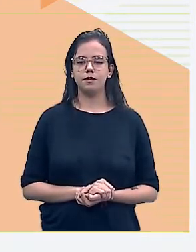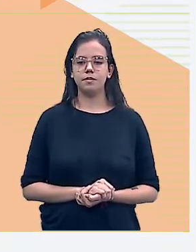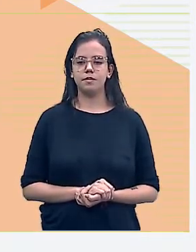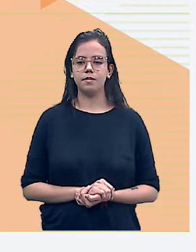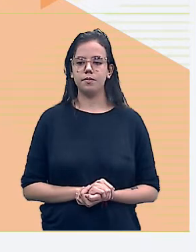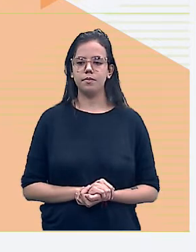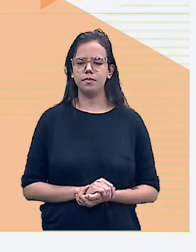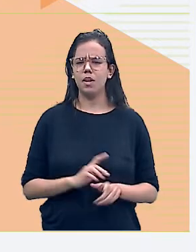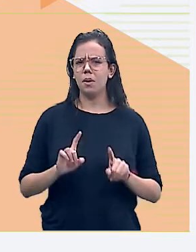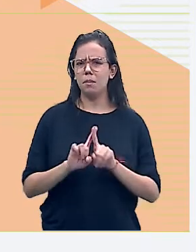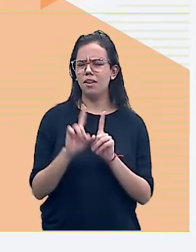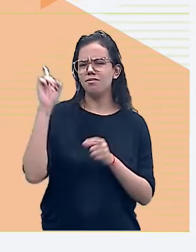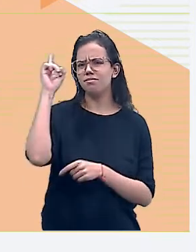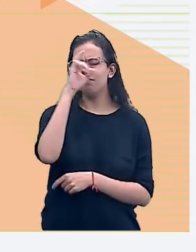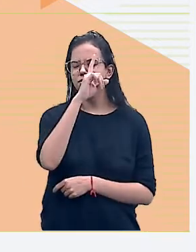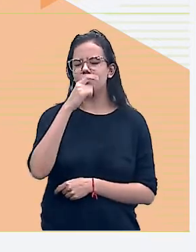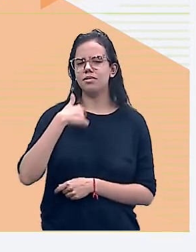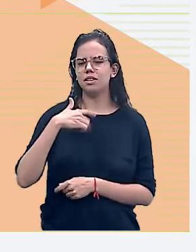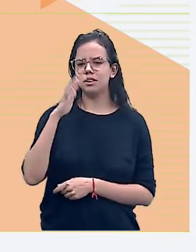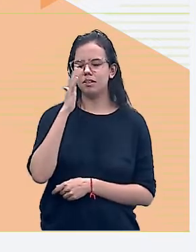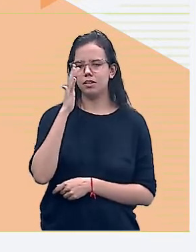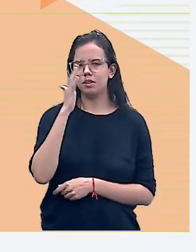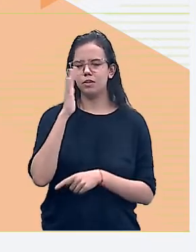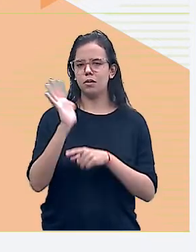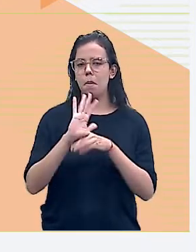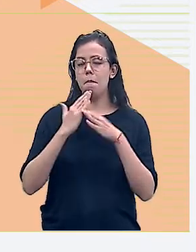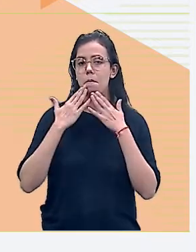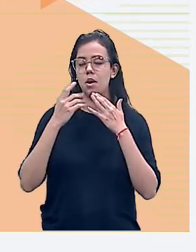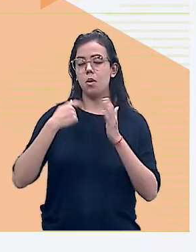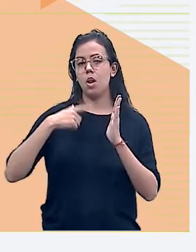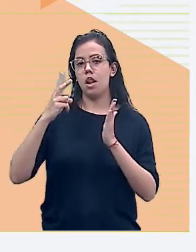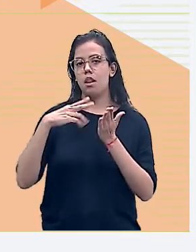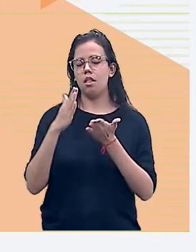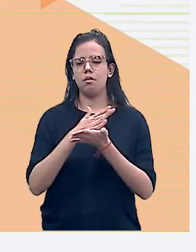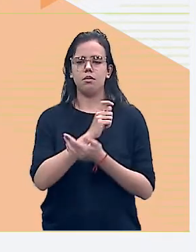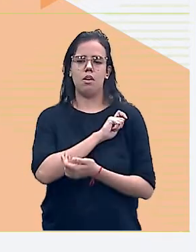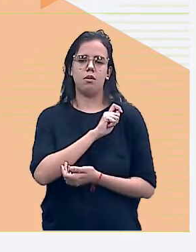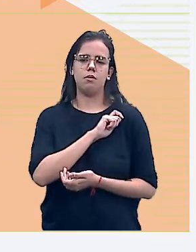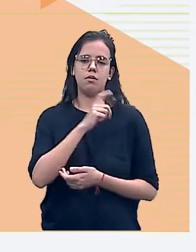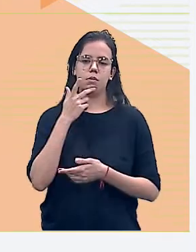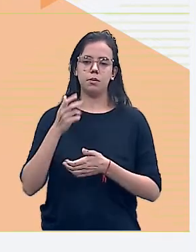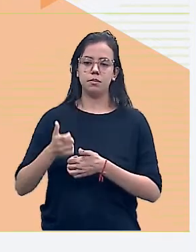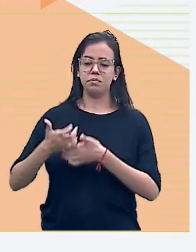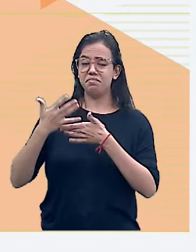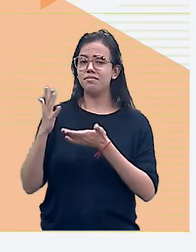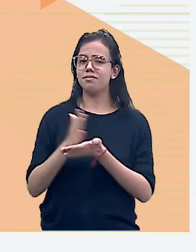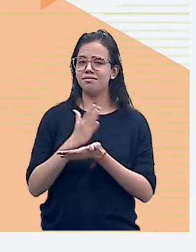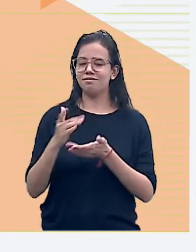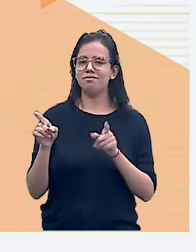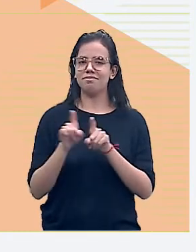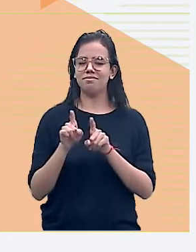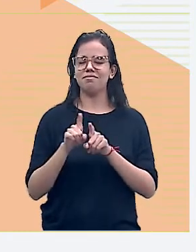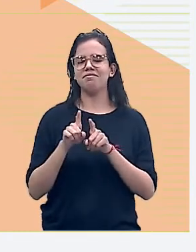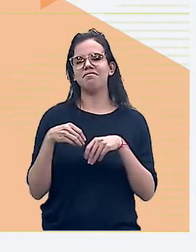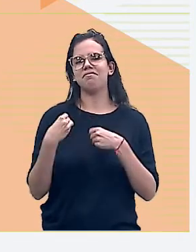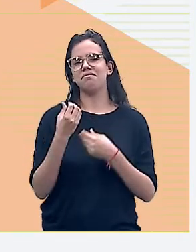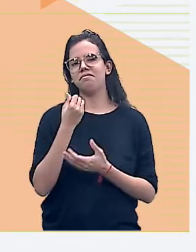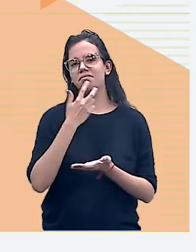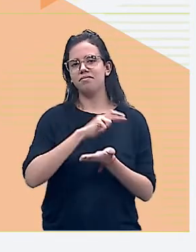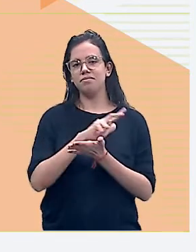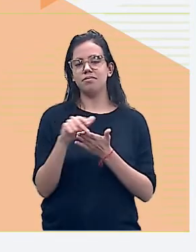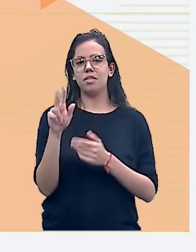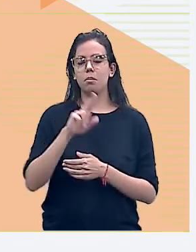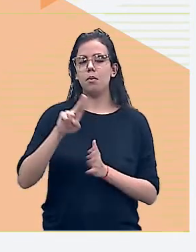desculpa mas raramente assista filmes são mais e livros ótimo livros também são ótimos repertórios para você usar na sua redação